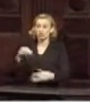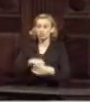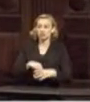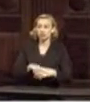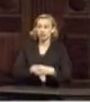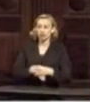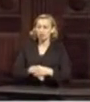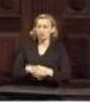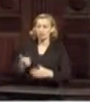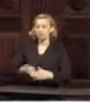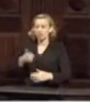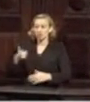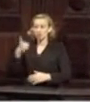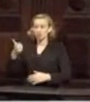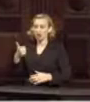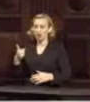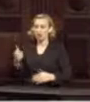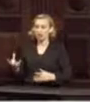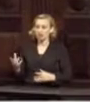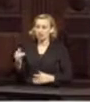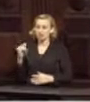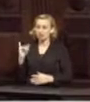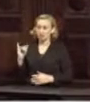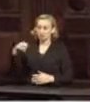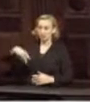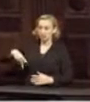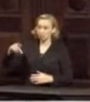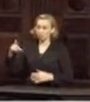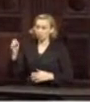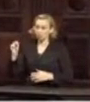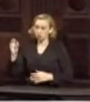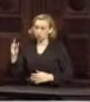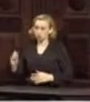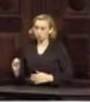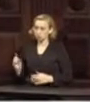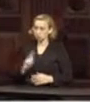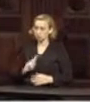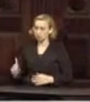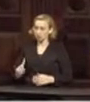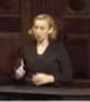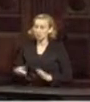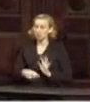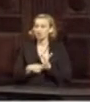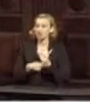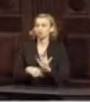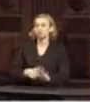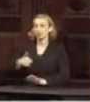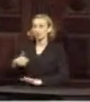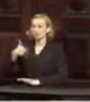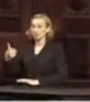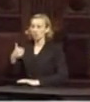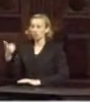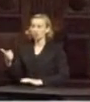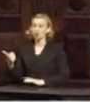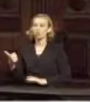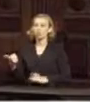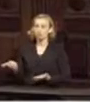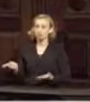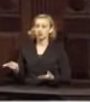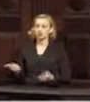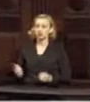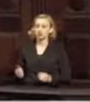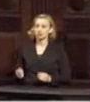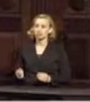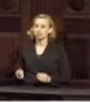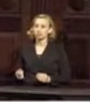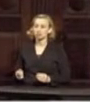não com recolhimento de mais impostos, sim, e sim, com estratégias para combater de maneira mais eficiente a sonegação. E esse